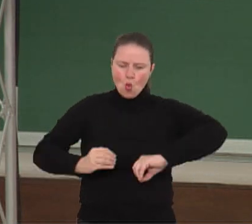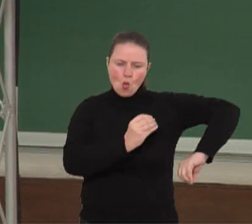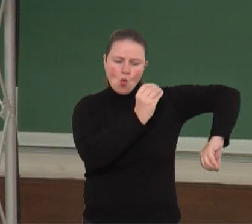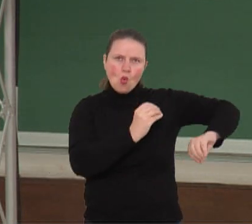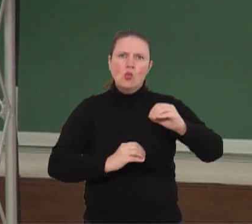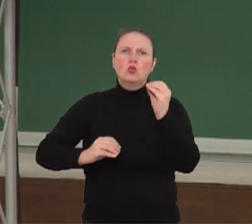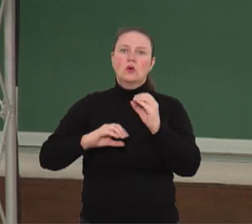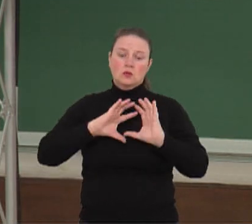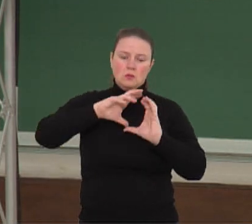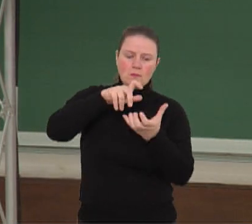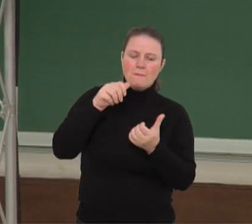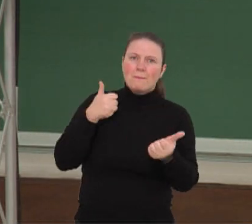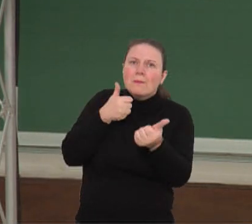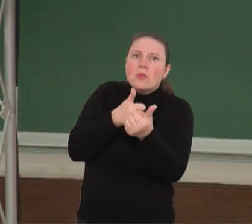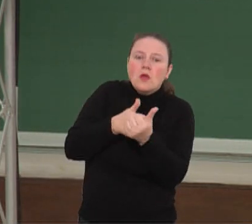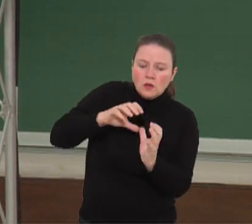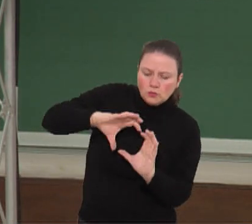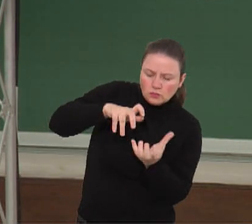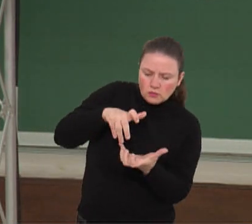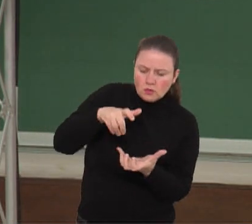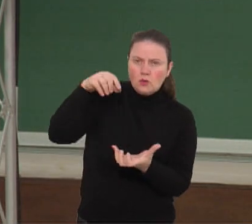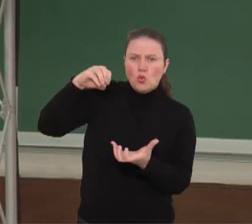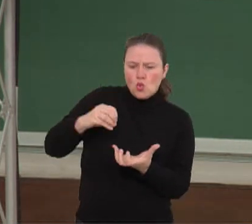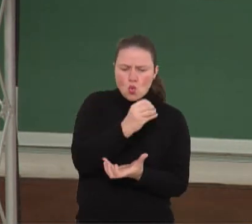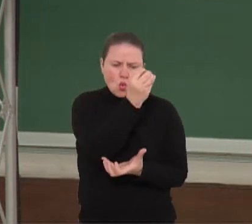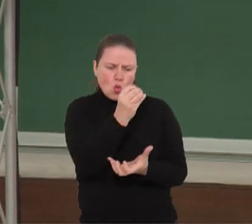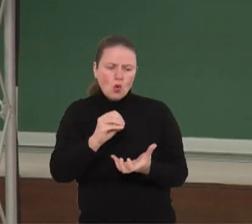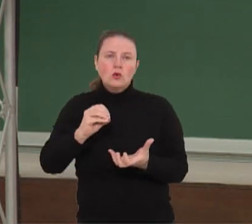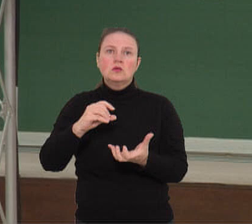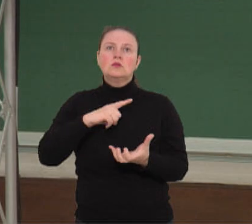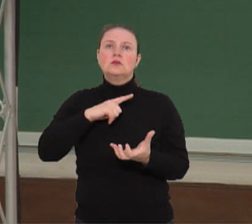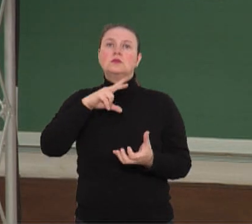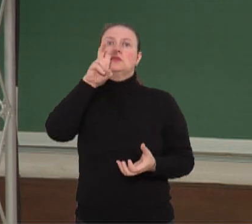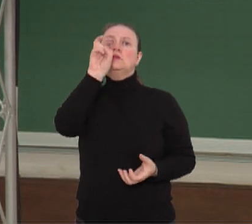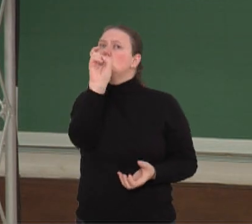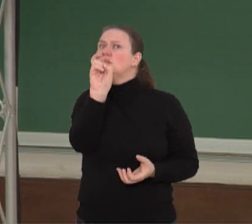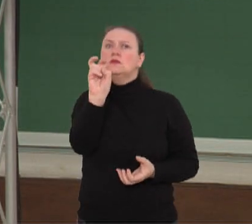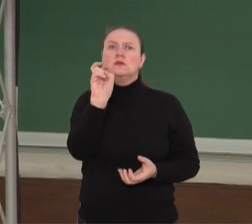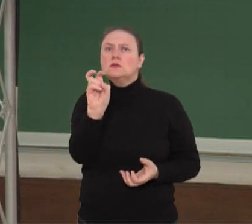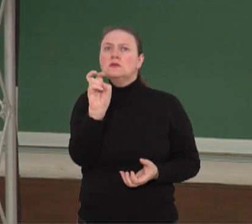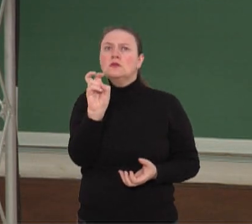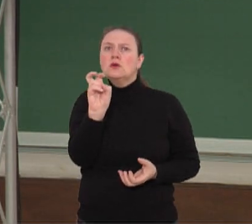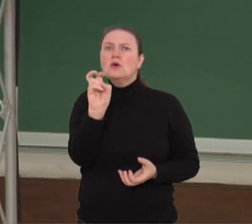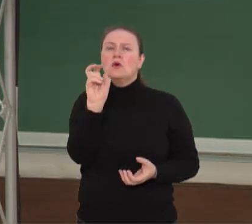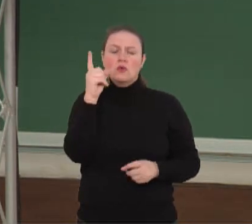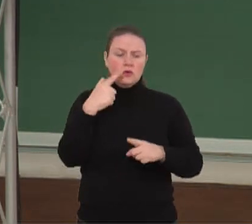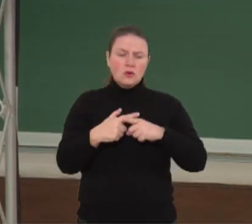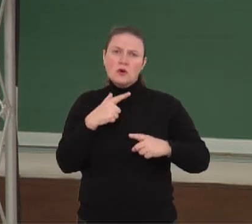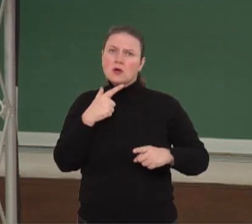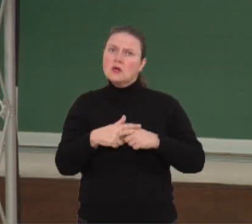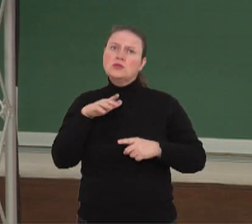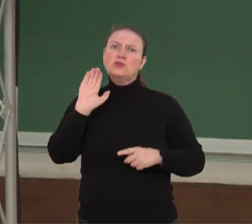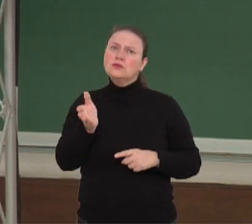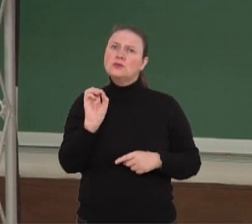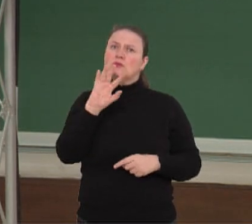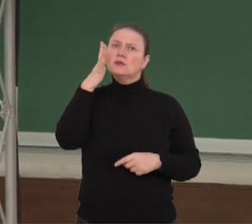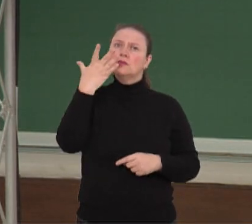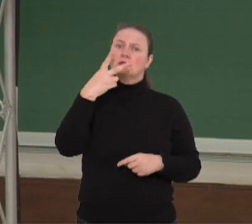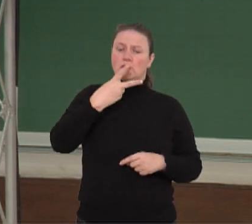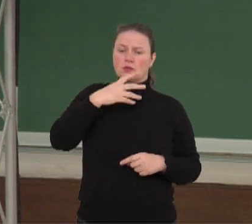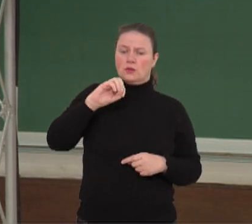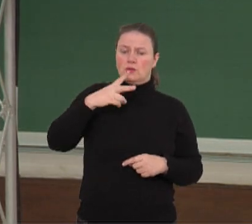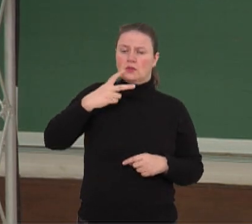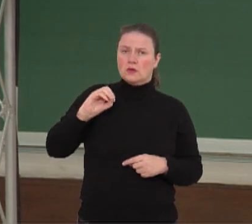muito agitado. Em 5 meses do ano, já tiveram mais de 8 fenômenos interessantes para se acompanhar no céu. O